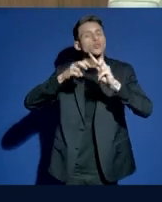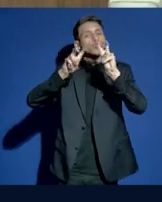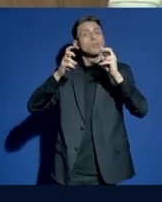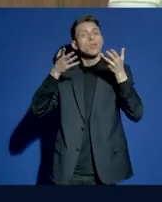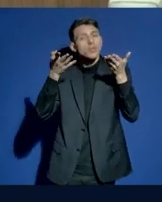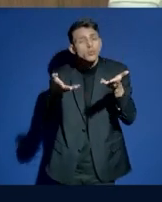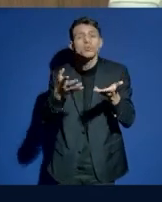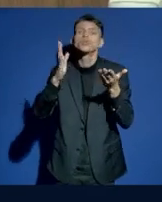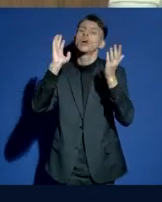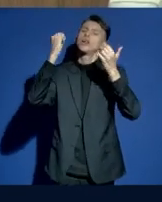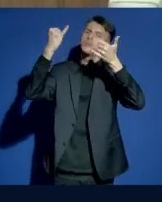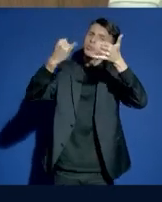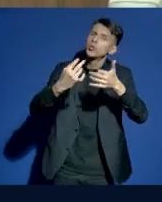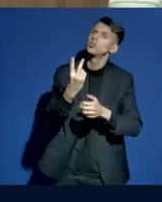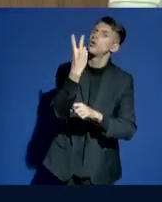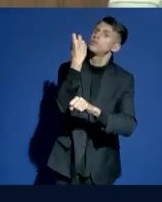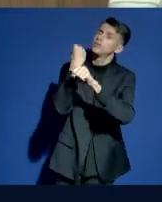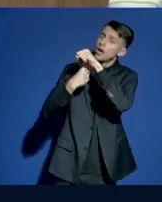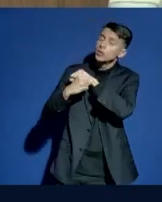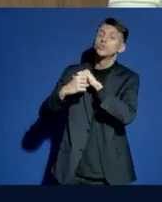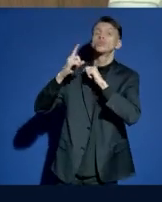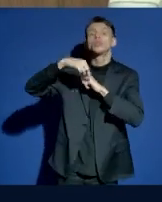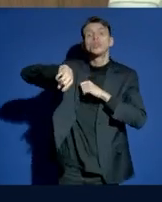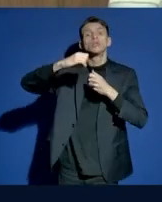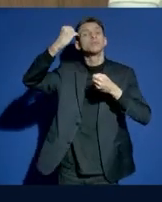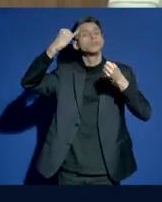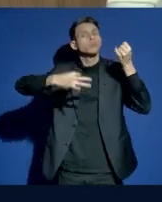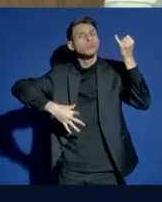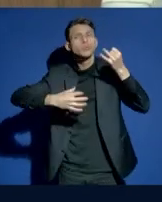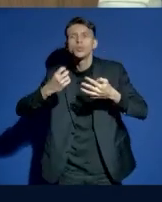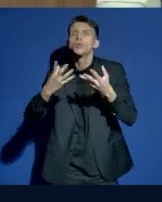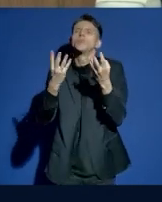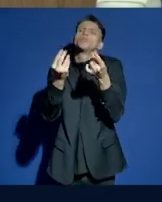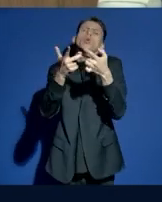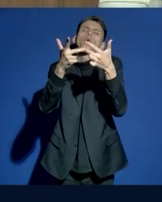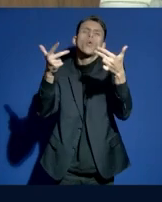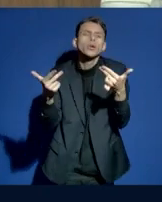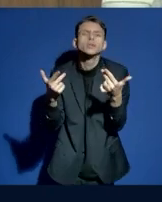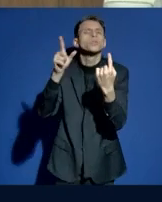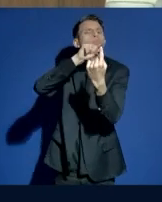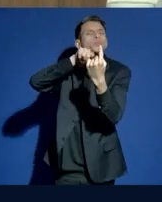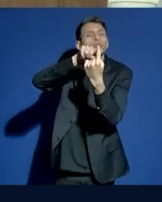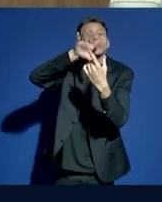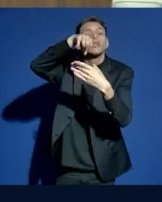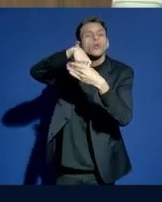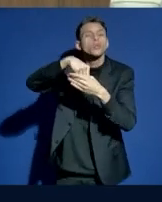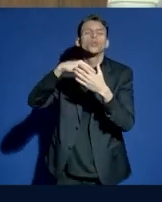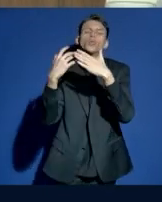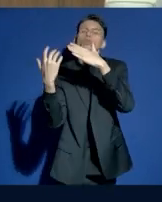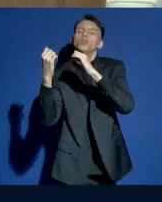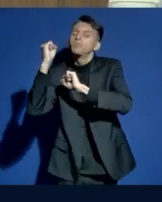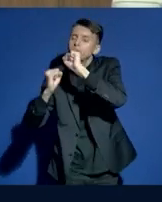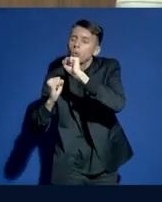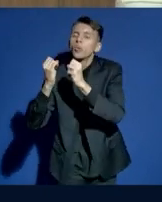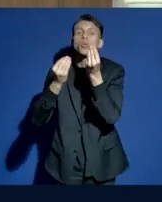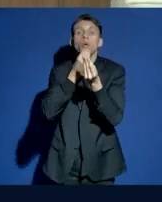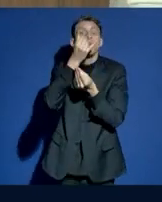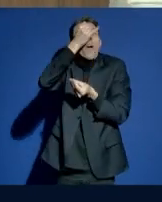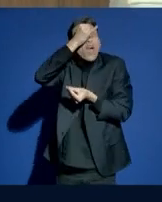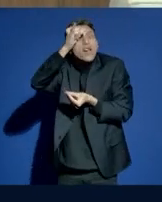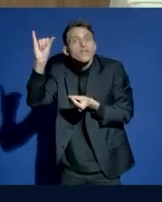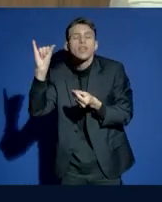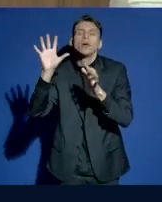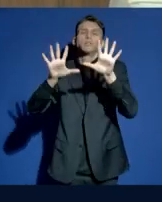a público acerca de dois anos atrás colocando uma série de metas internas Como reduzir a nossa própria